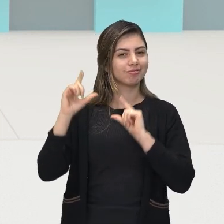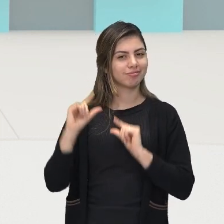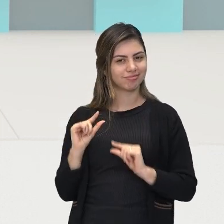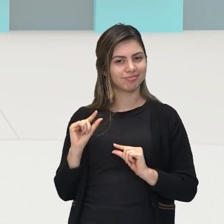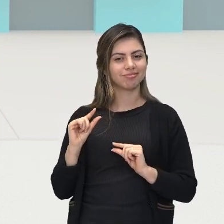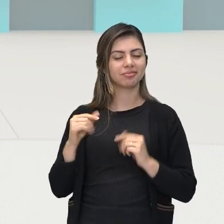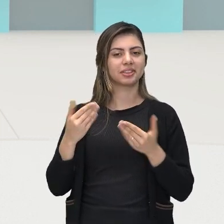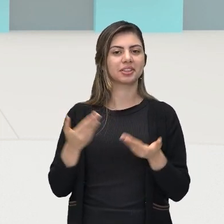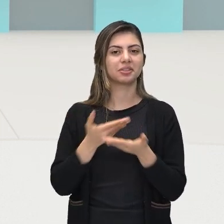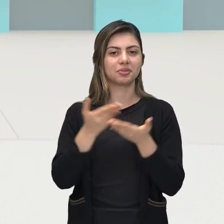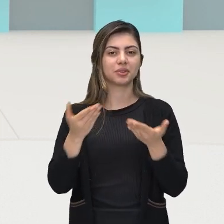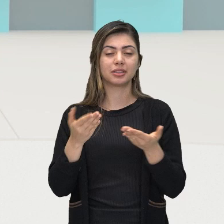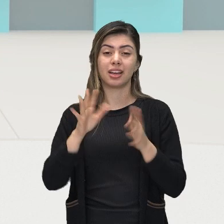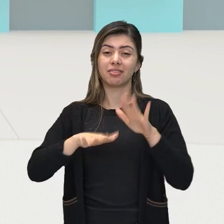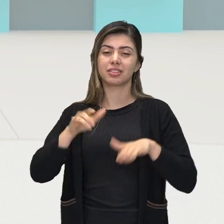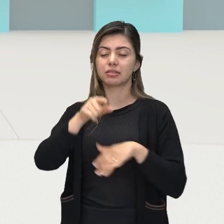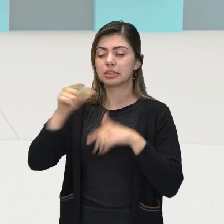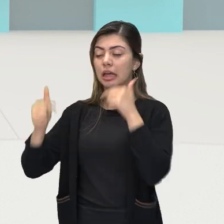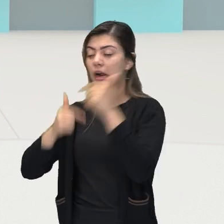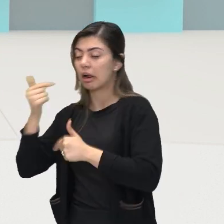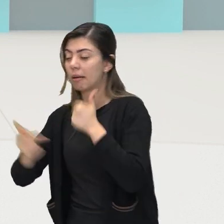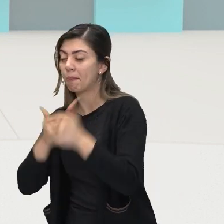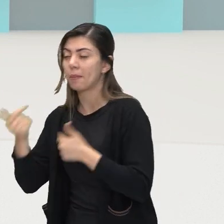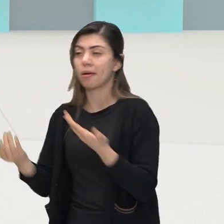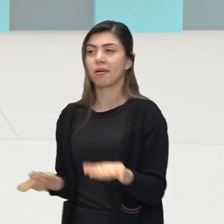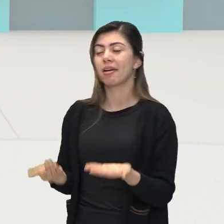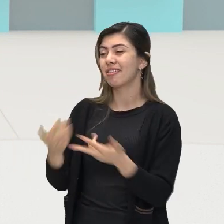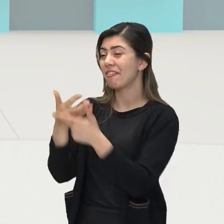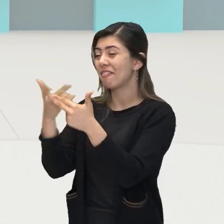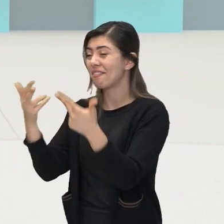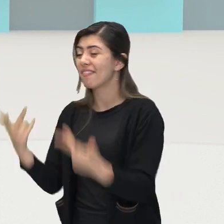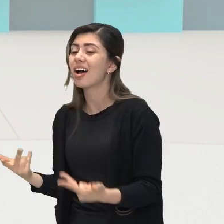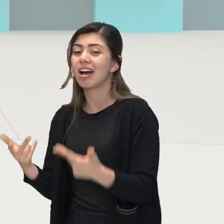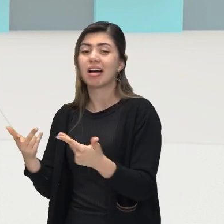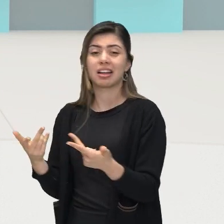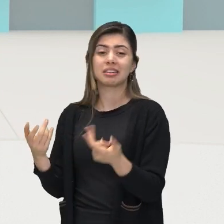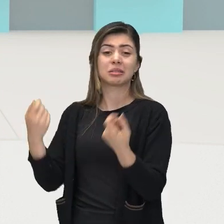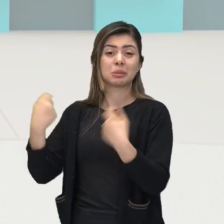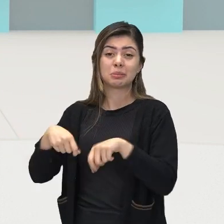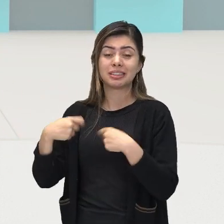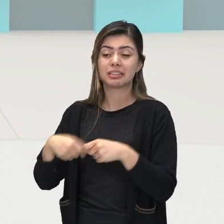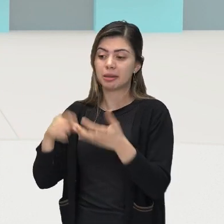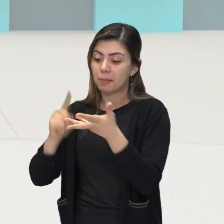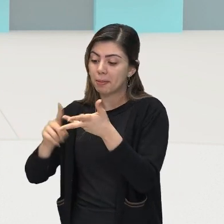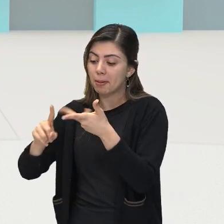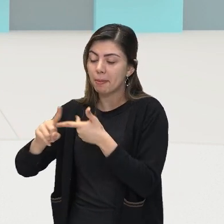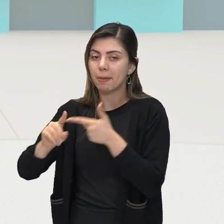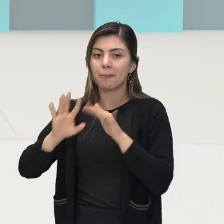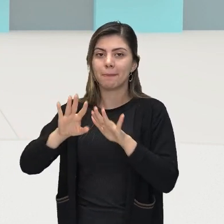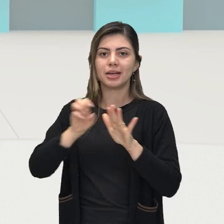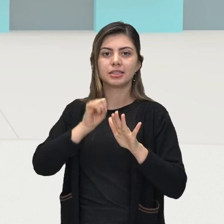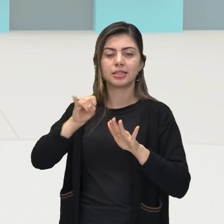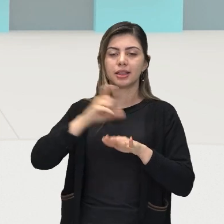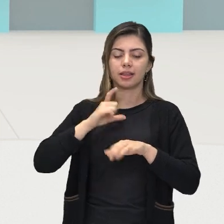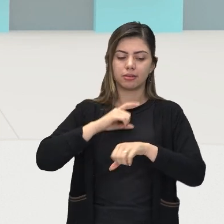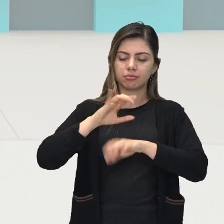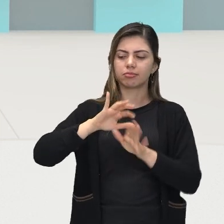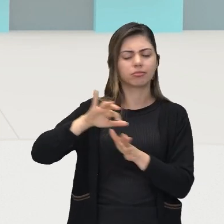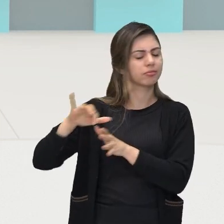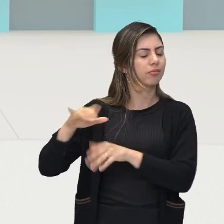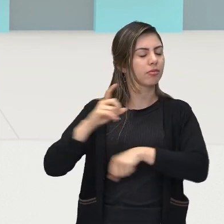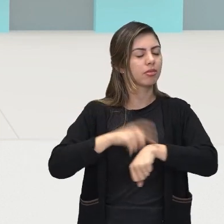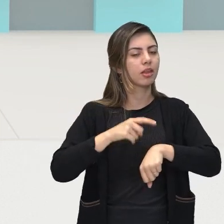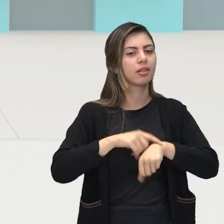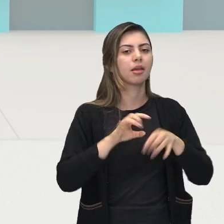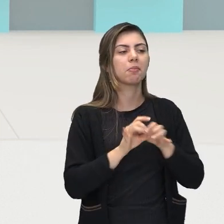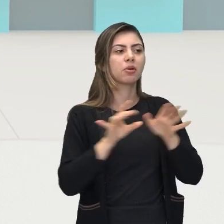você está ali tão atarefado, tão ocupado, tendo que dar conta de muita coisa, então se você tira esse momento para você, para